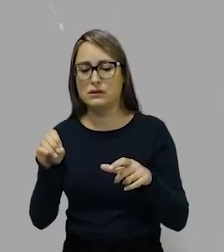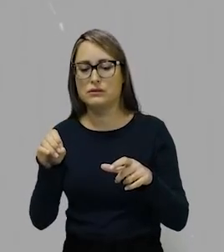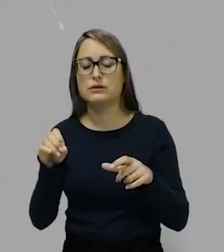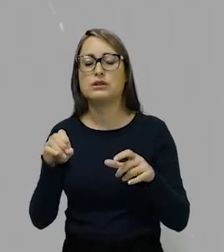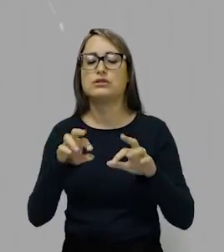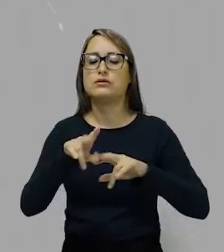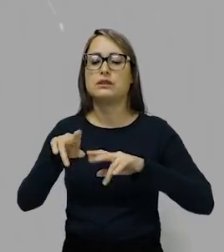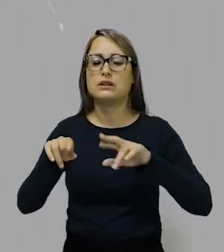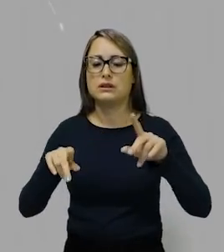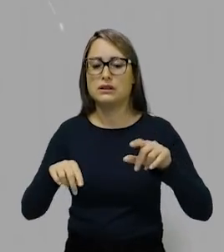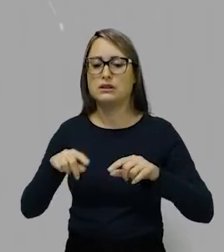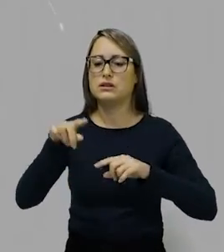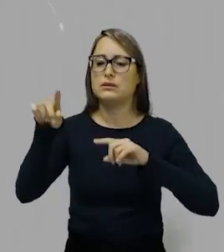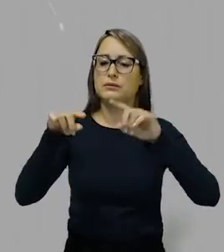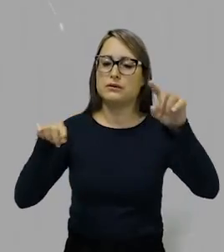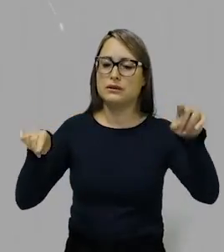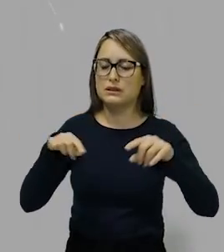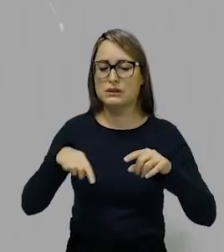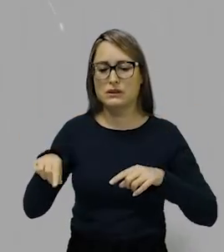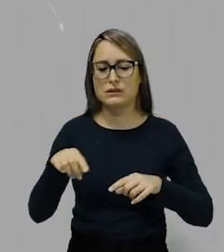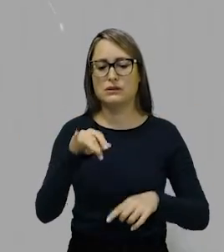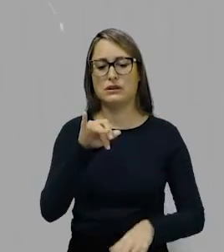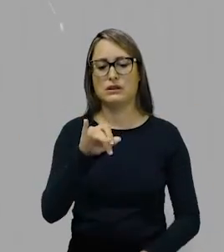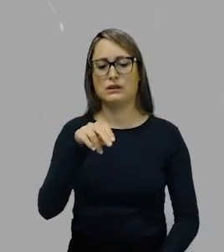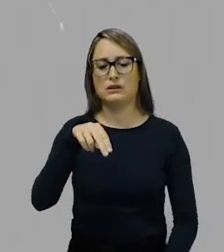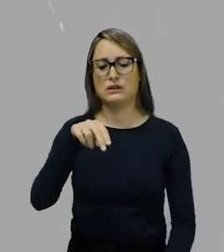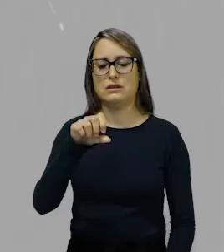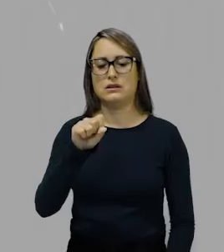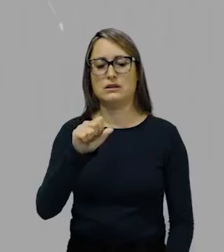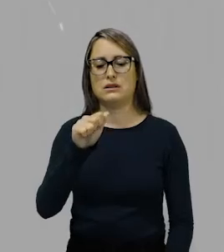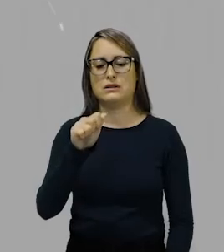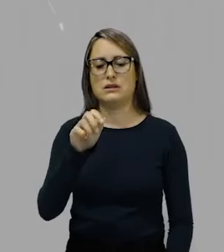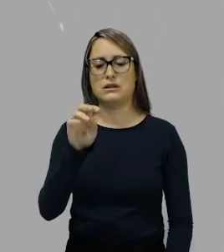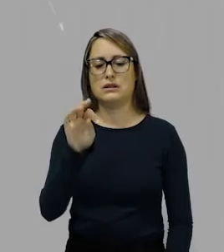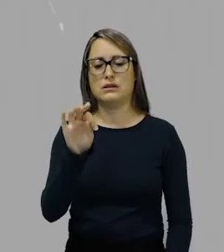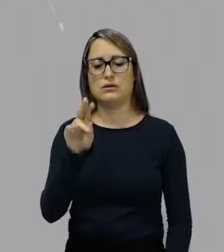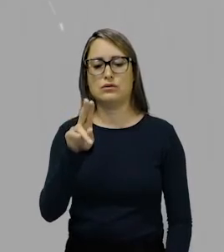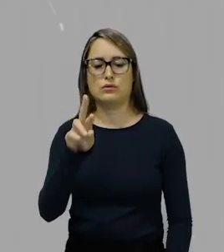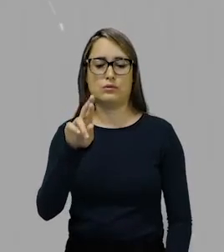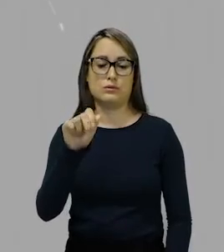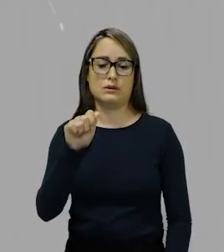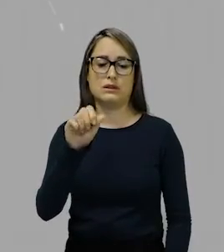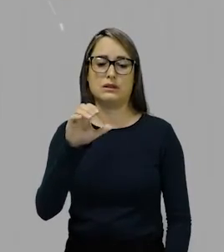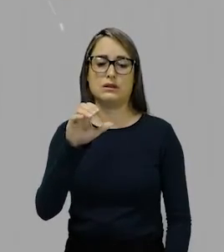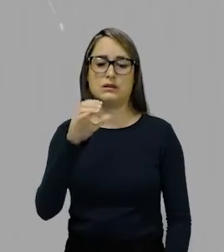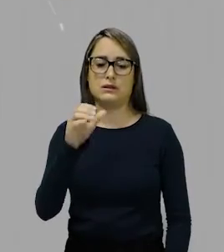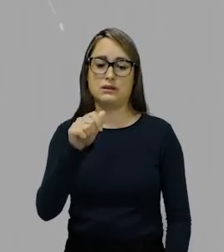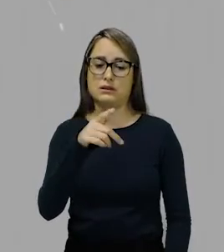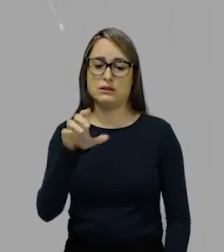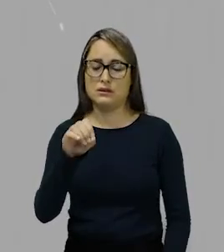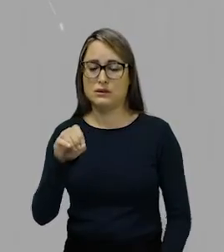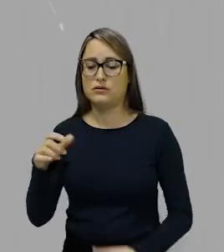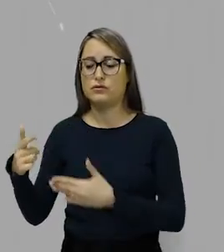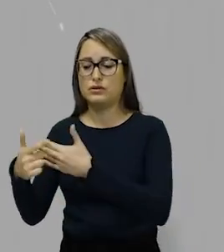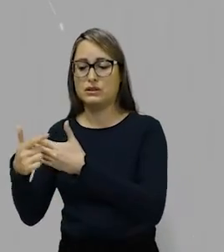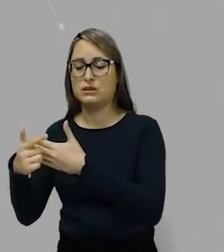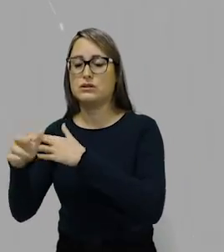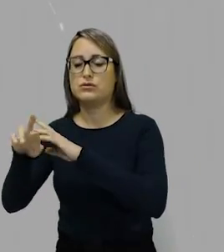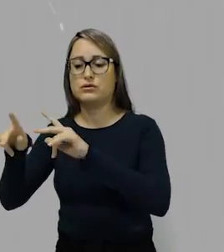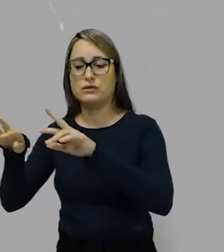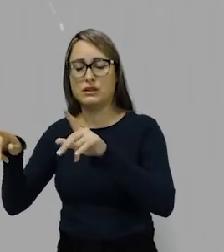funcional, ramificação, insaturação. Isomeria plana de função, funções